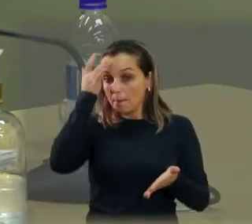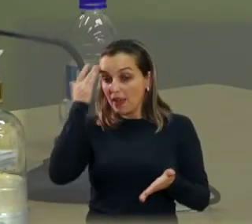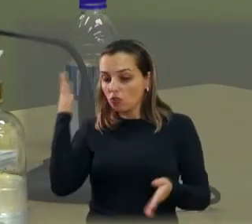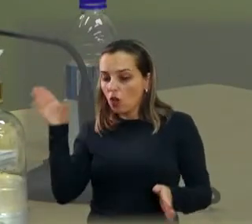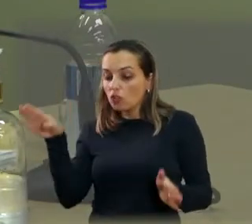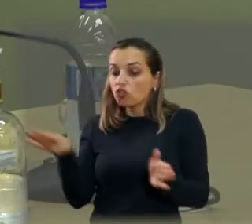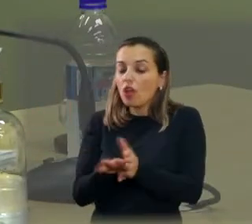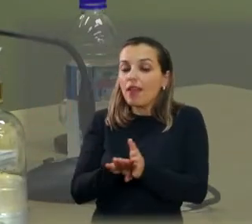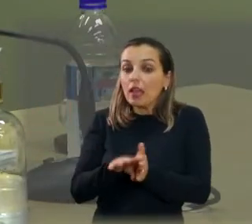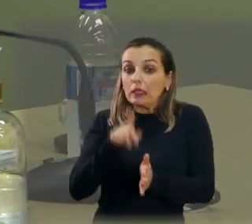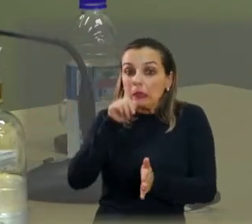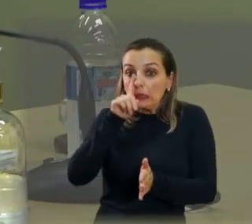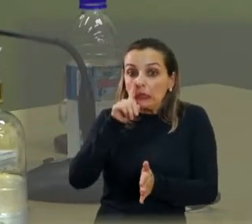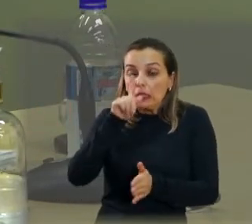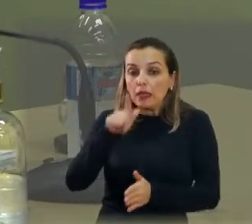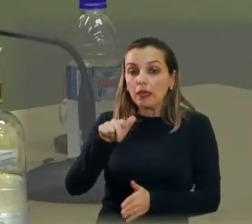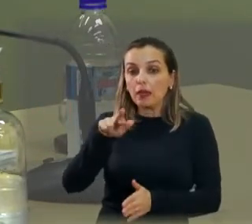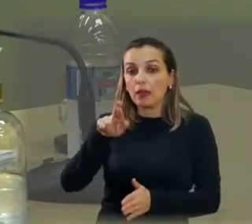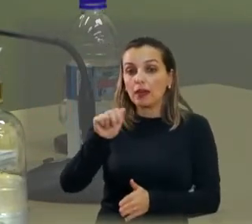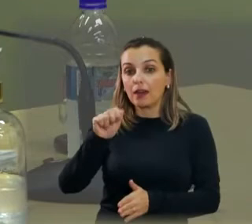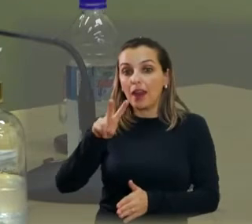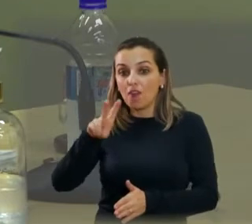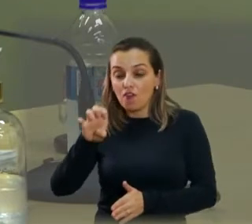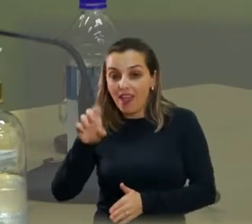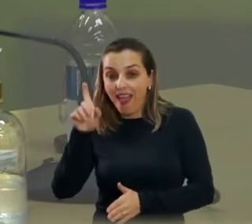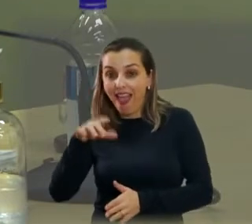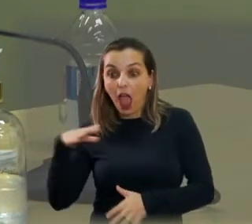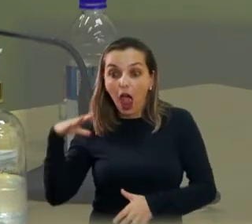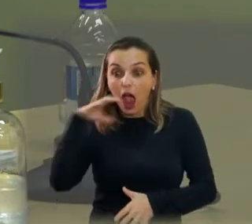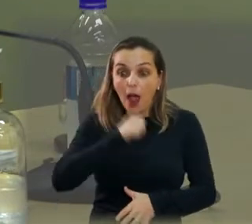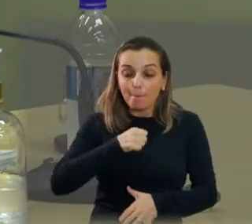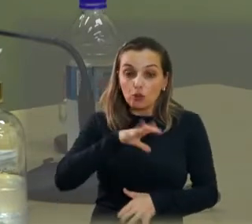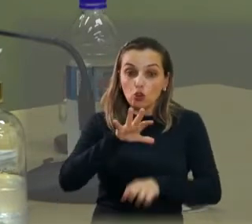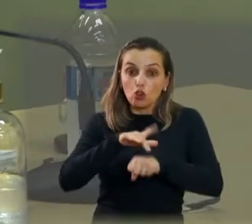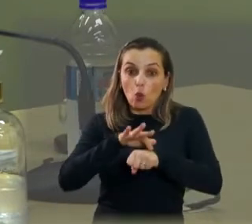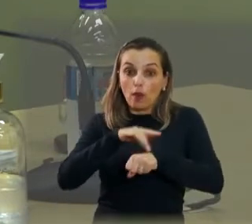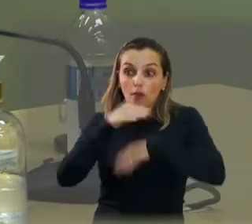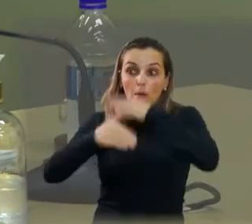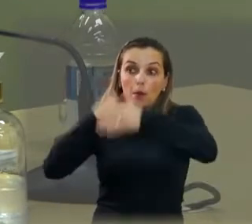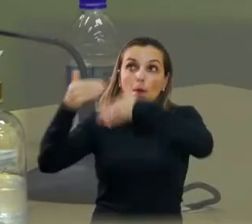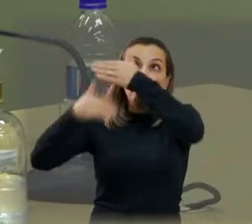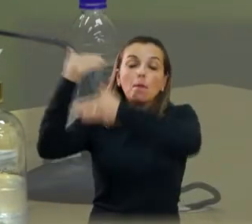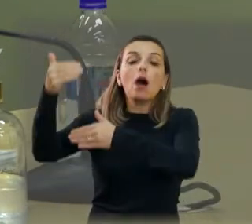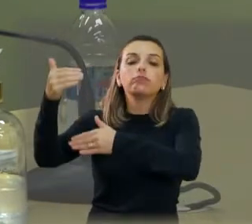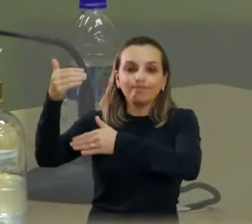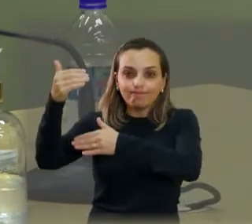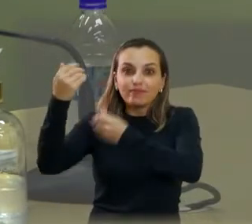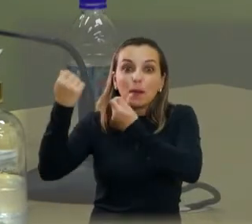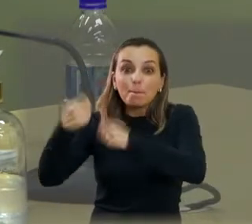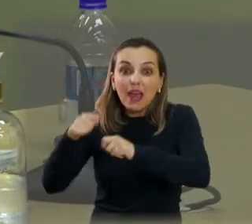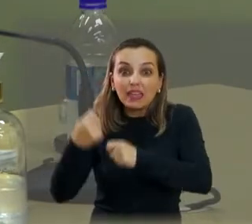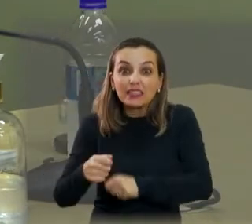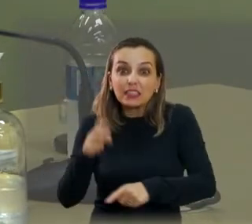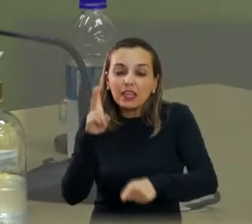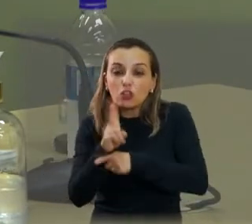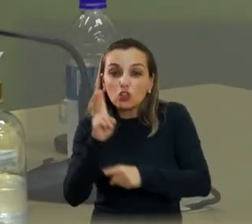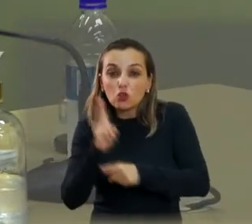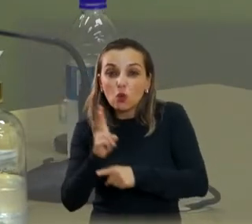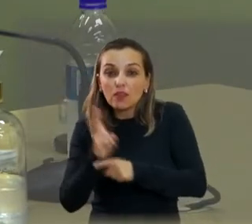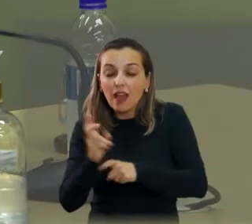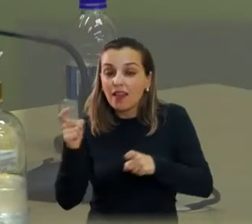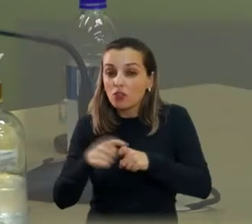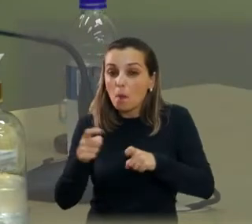graves, numa rapidez assustadora da evolução da doença, necessitando de cuidados médicos